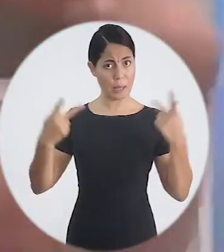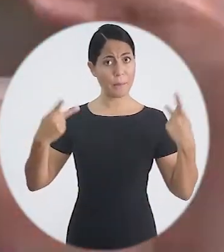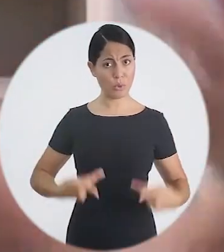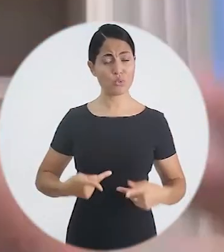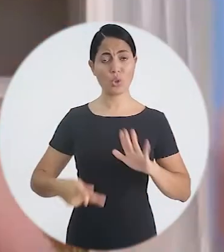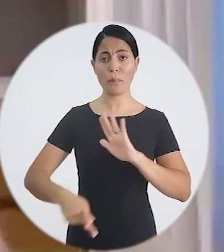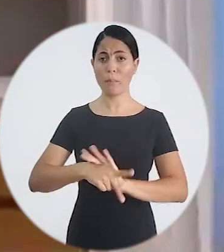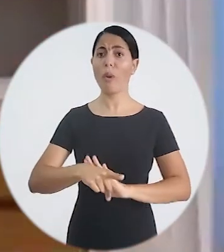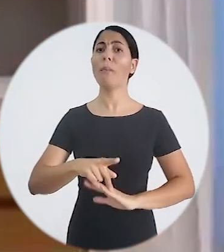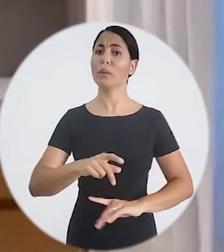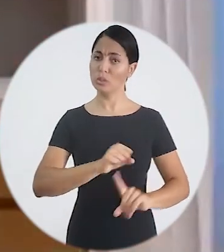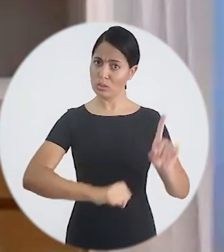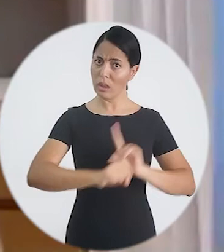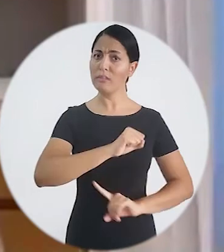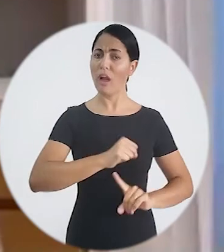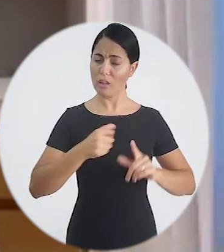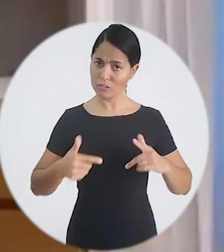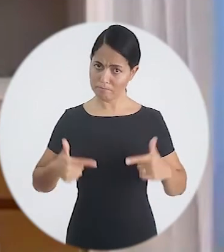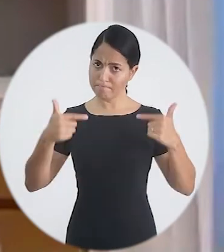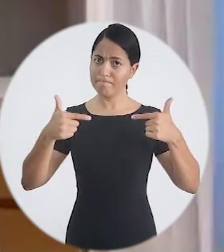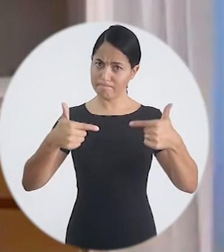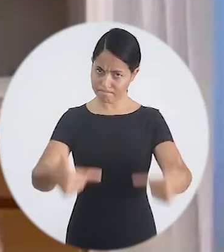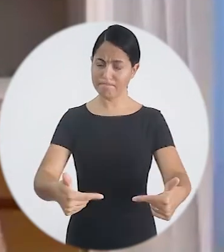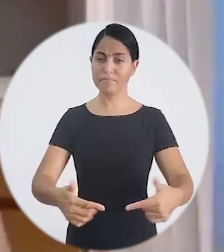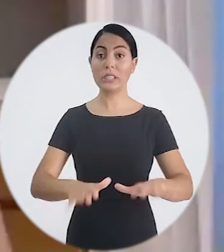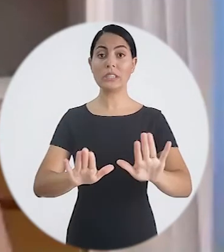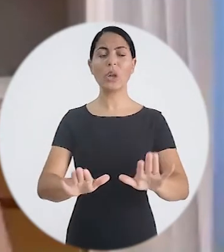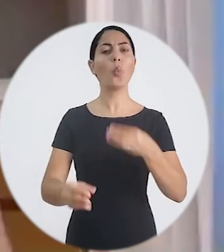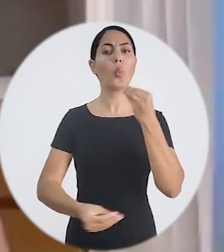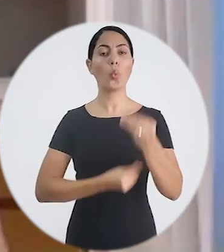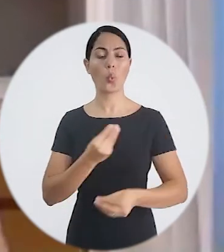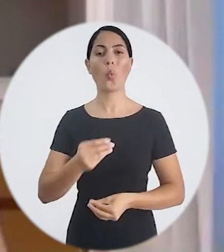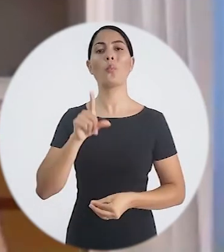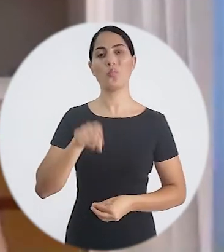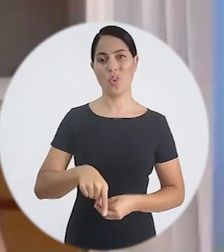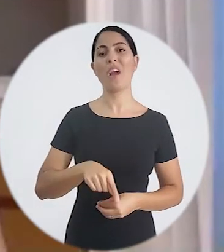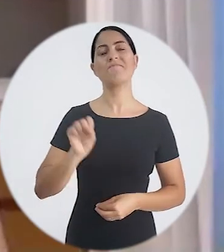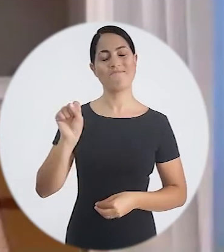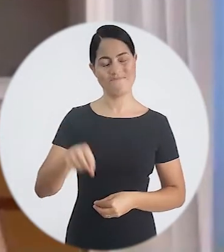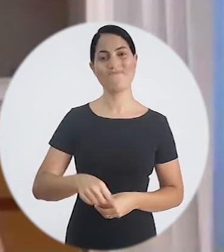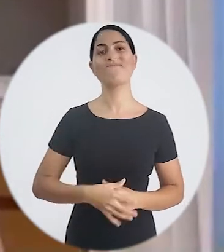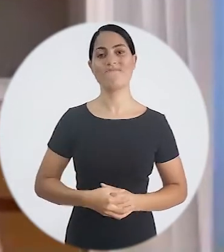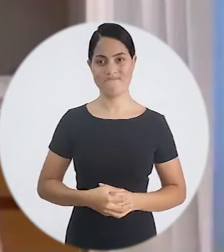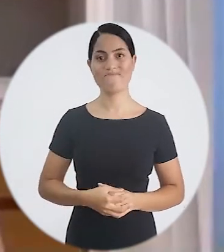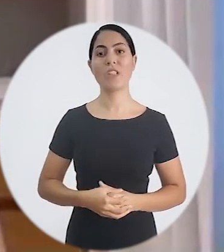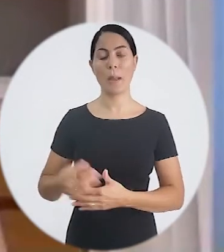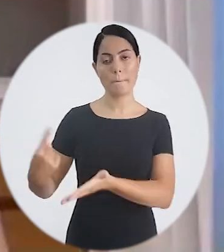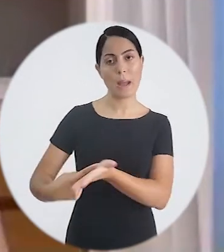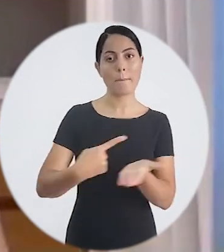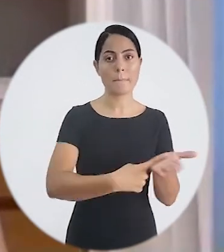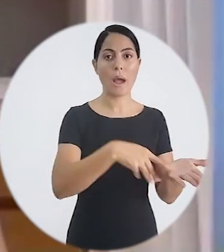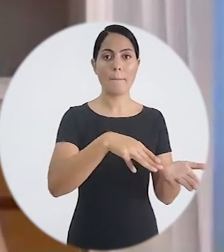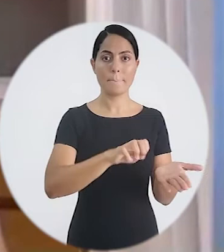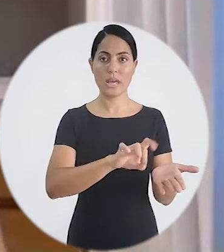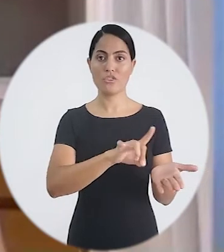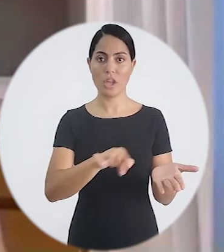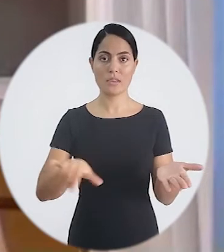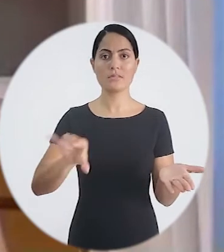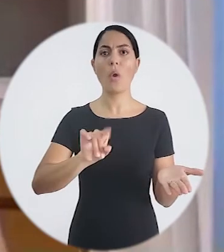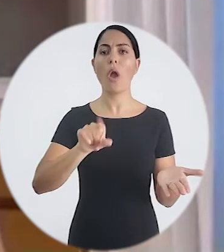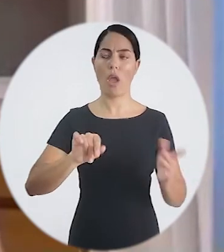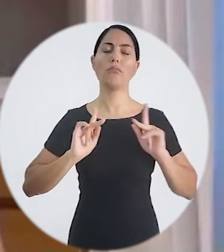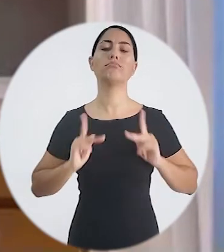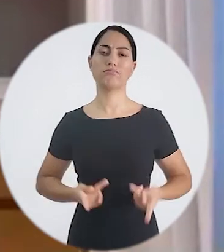postura cidadã, né? Então, acho que sim, acho que nesse sentido a mediação ela é muito humana, né? E ela